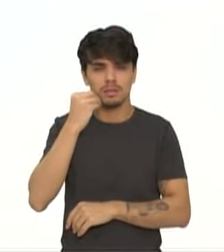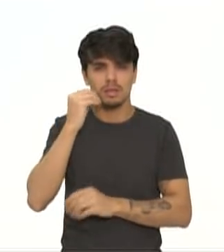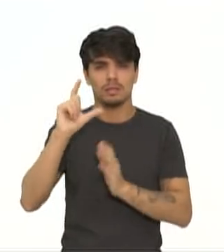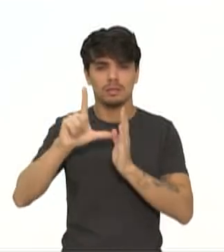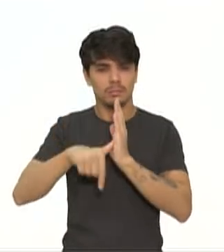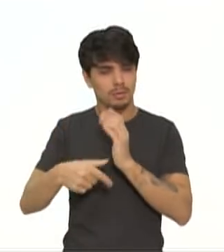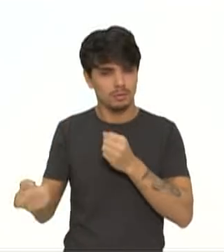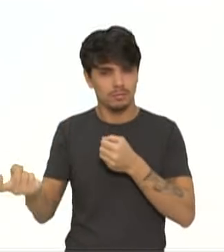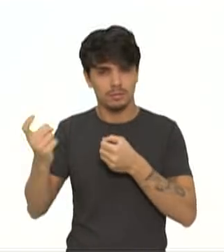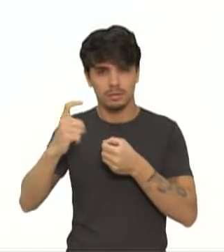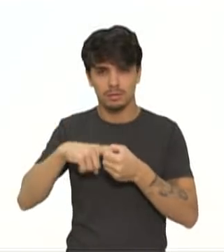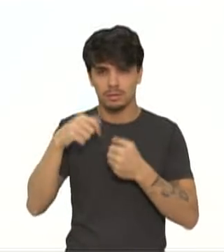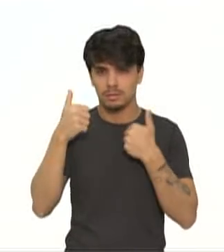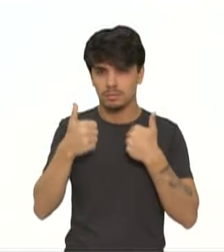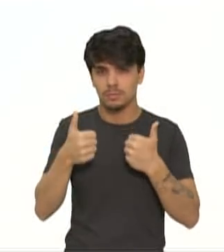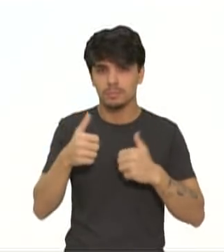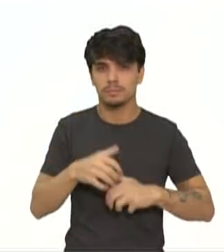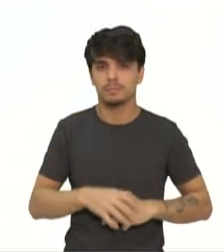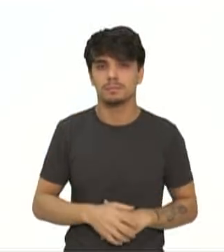retornar já já, tá bom?